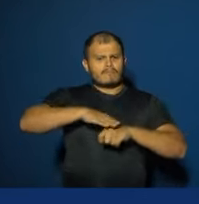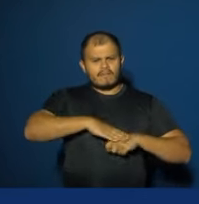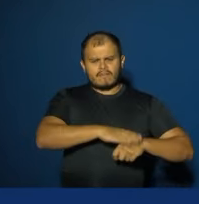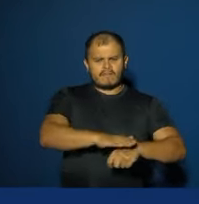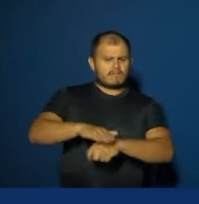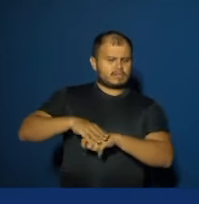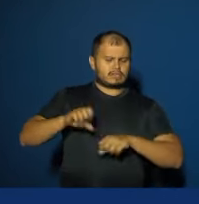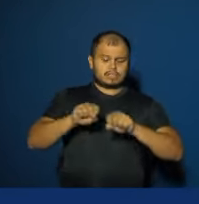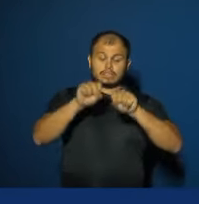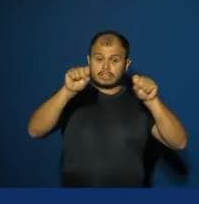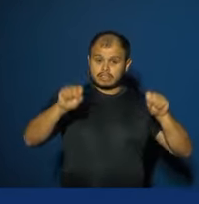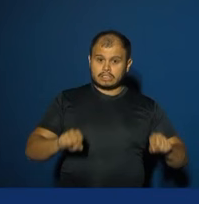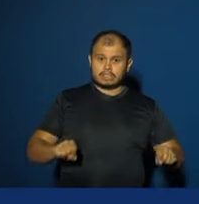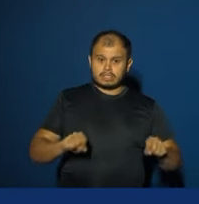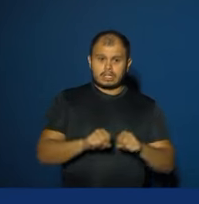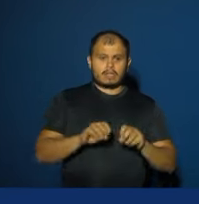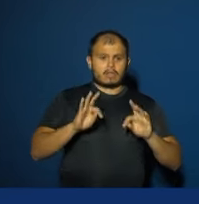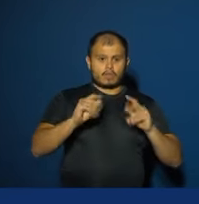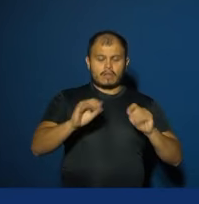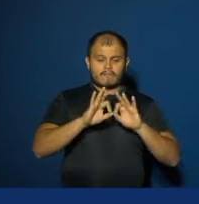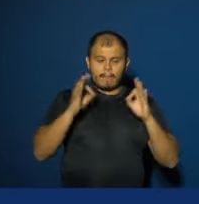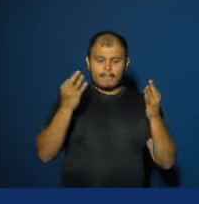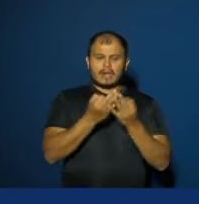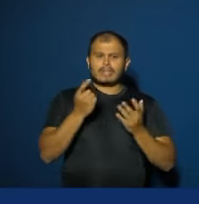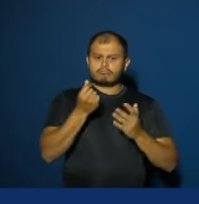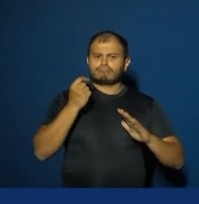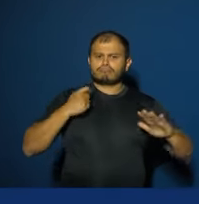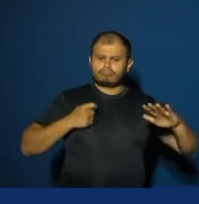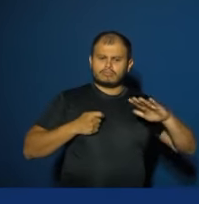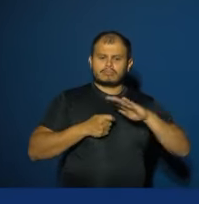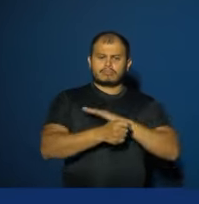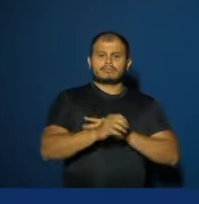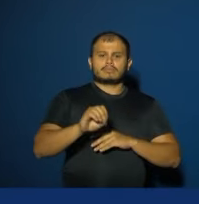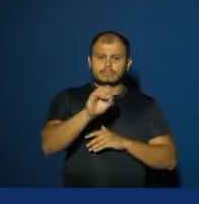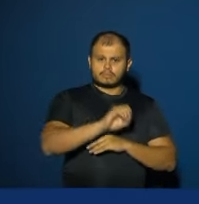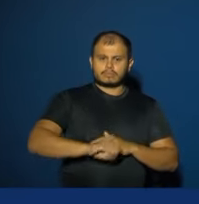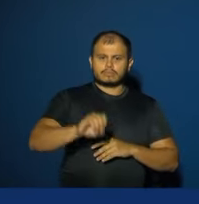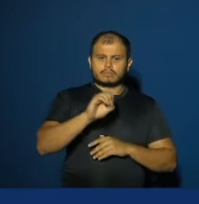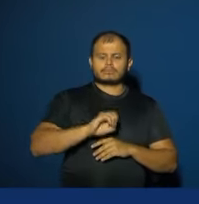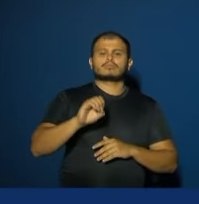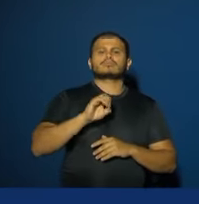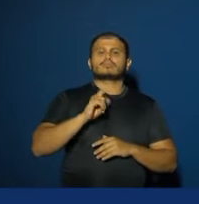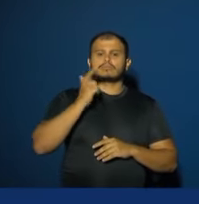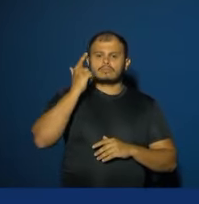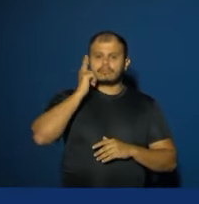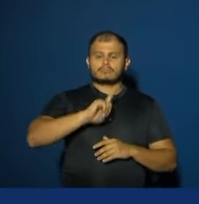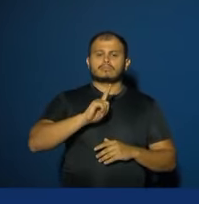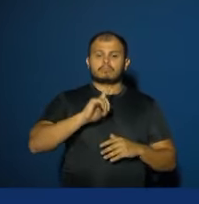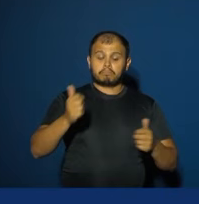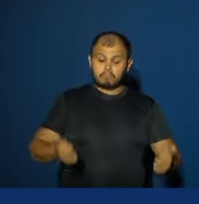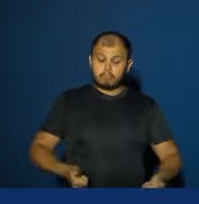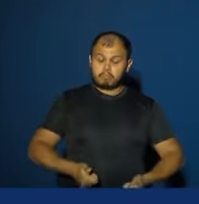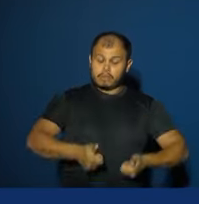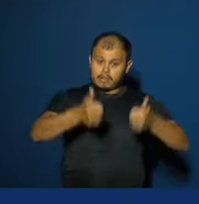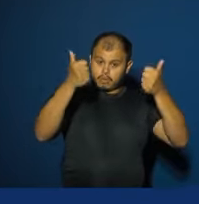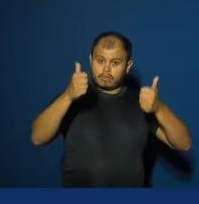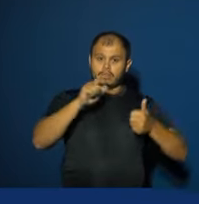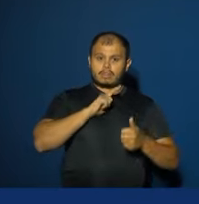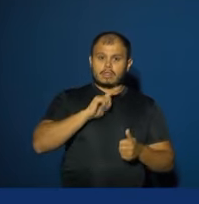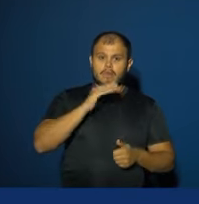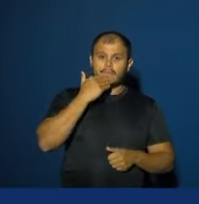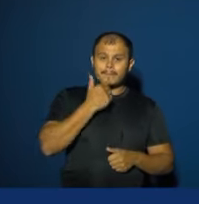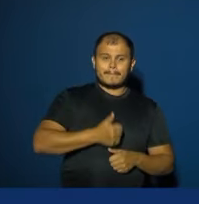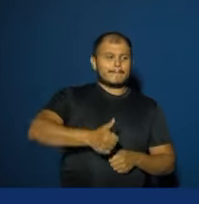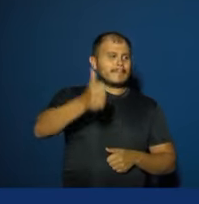sistema a a família investe a partir de outubro graças a Deus o mercado melhorou muito nós vamos ter o melhor